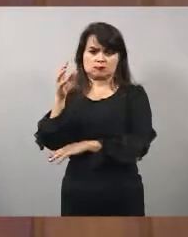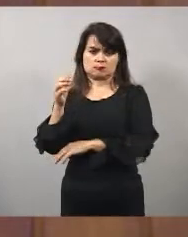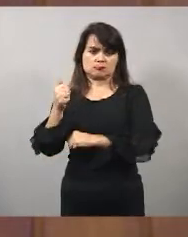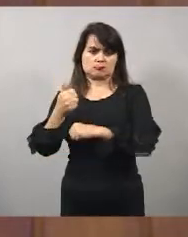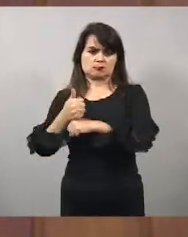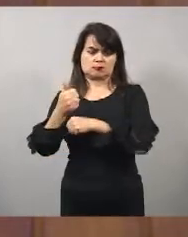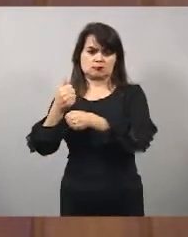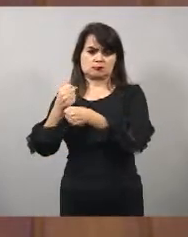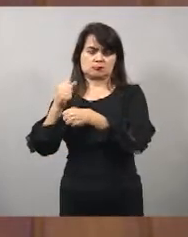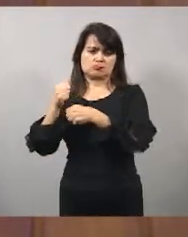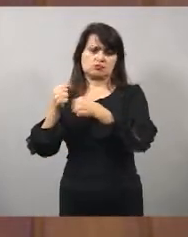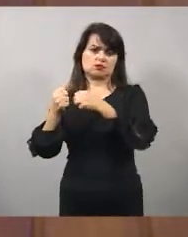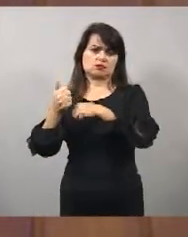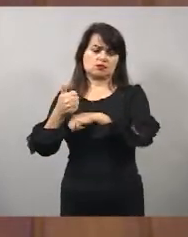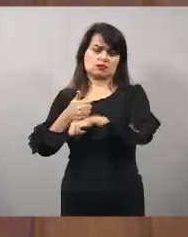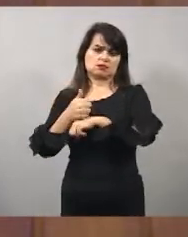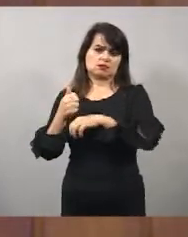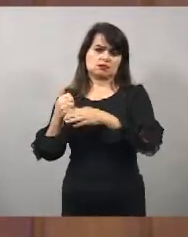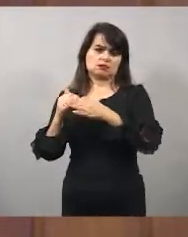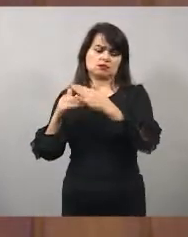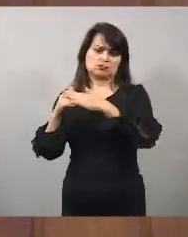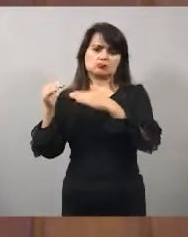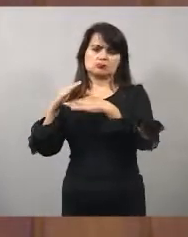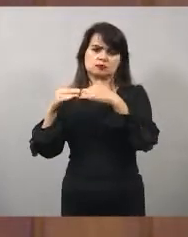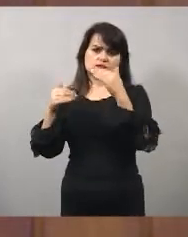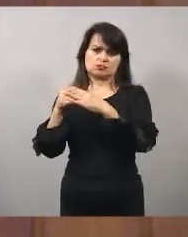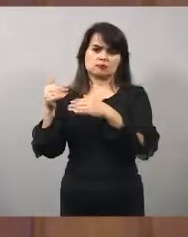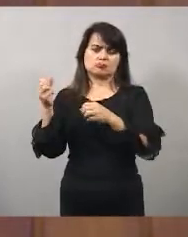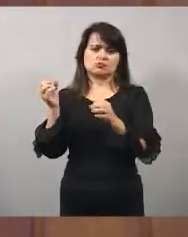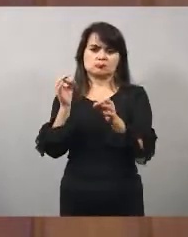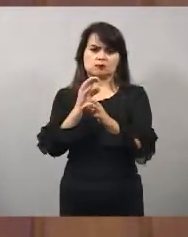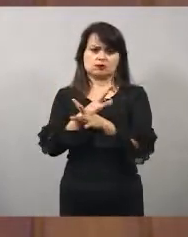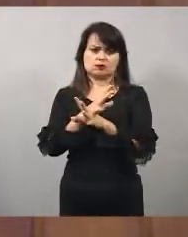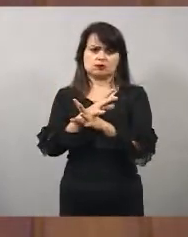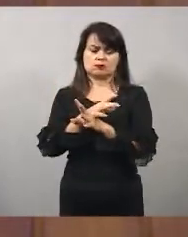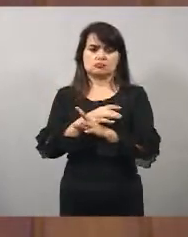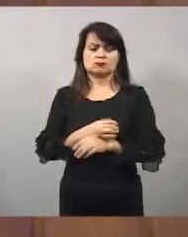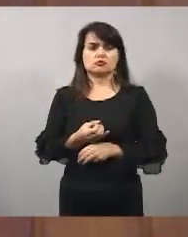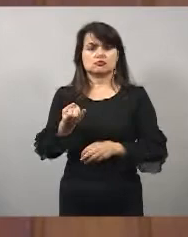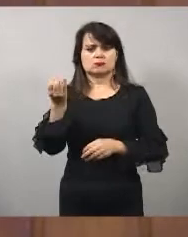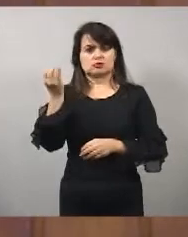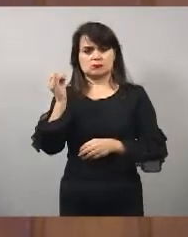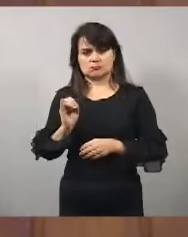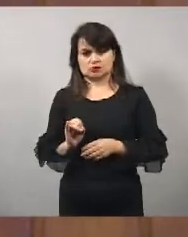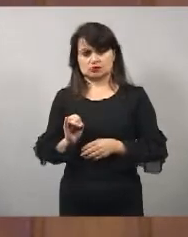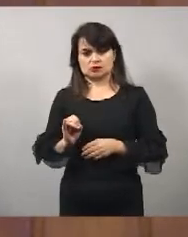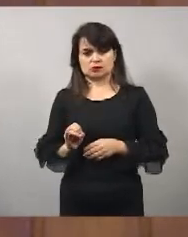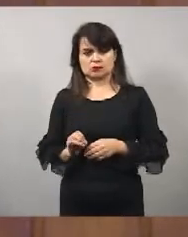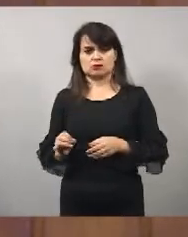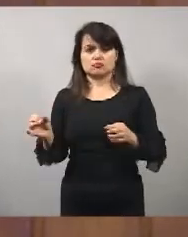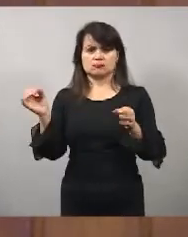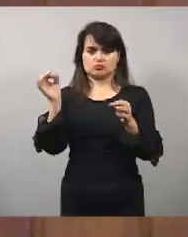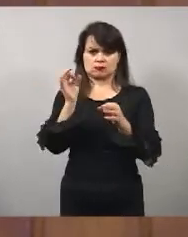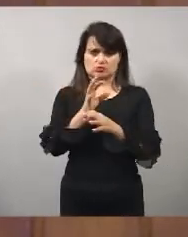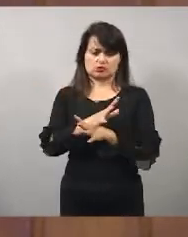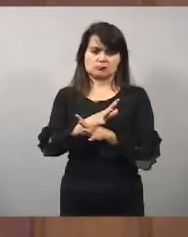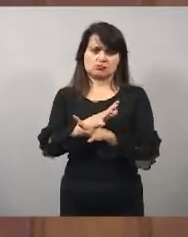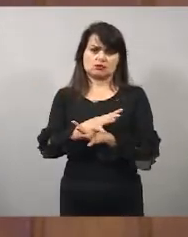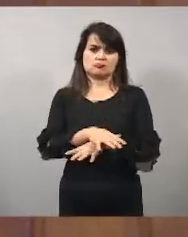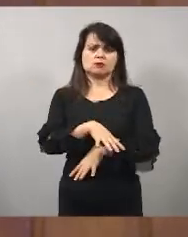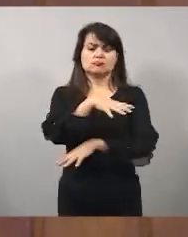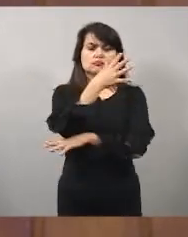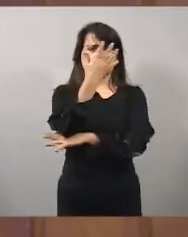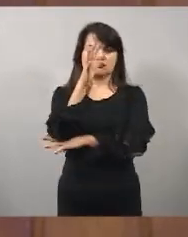resposta de conclusão da obra. E que, se ela for concluída, que os vereadores, aqui eu faço também